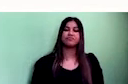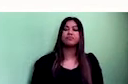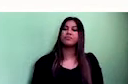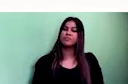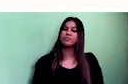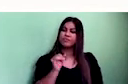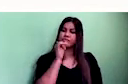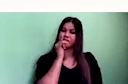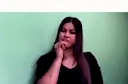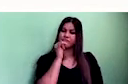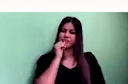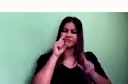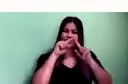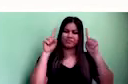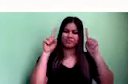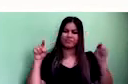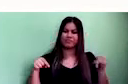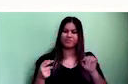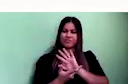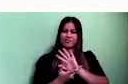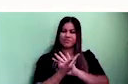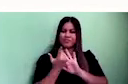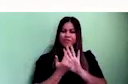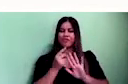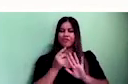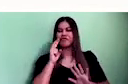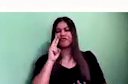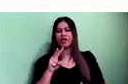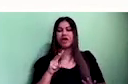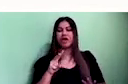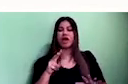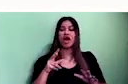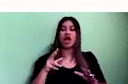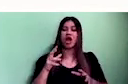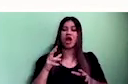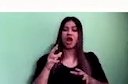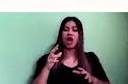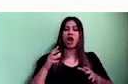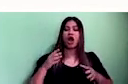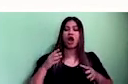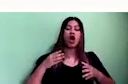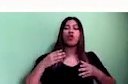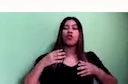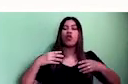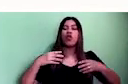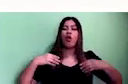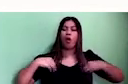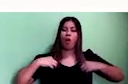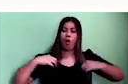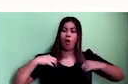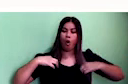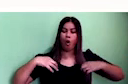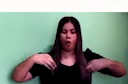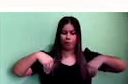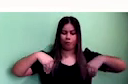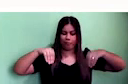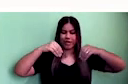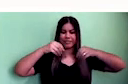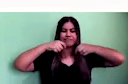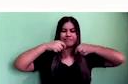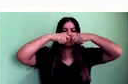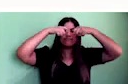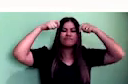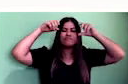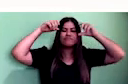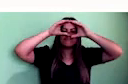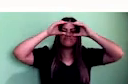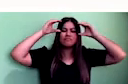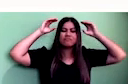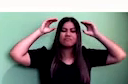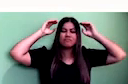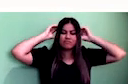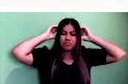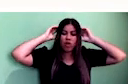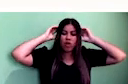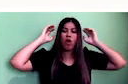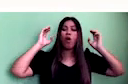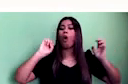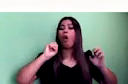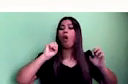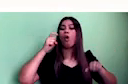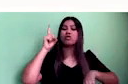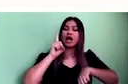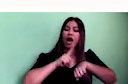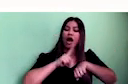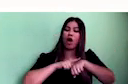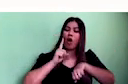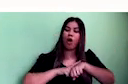exemplos aqui em desenhos para você ver. Compressa, massagem, no banho. Ah, mas eu não tenho esse difusor, né? Vai tomar banho, pinga